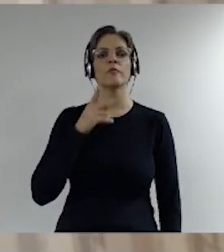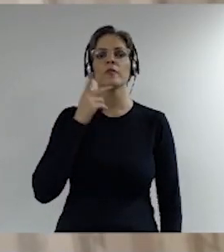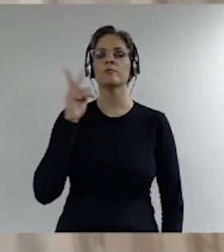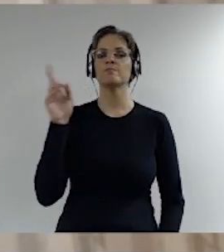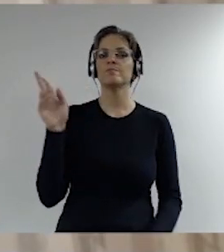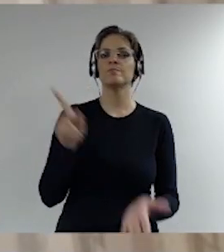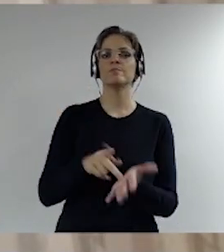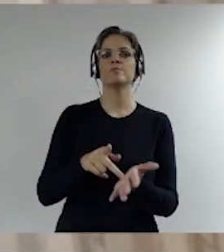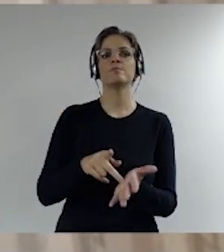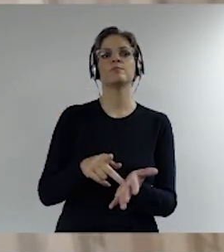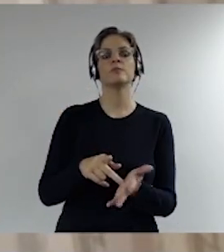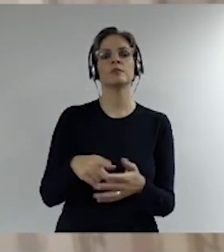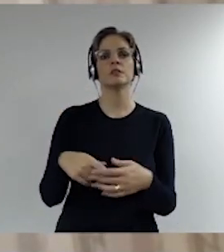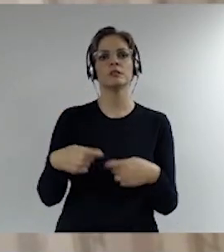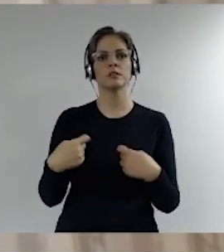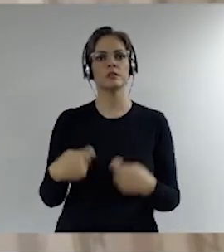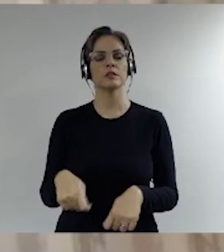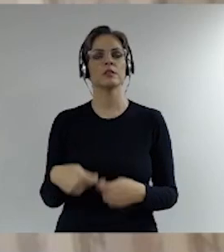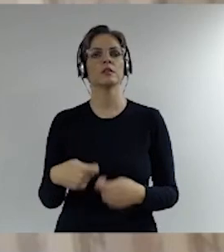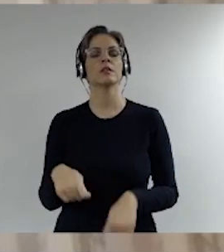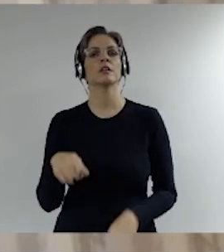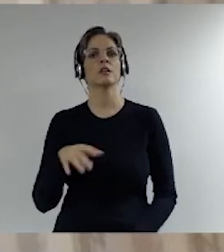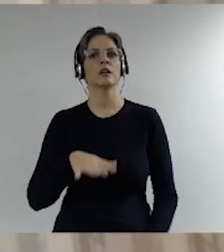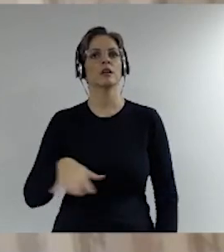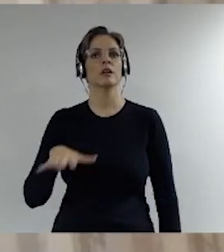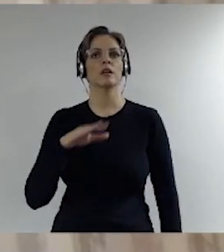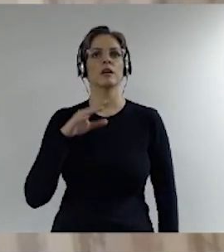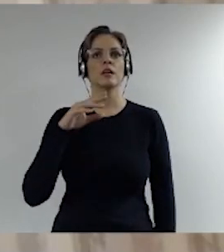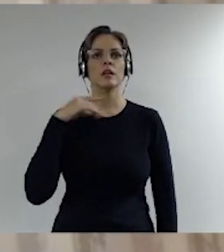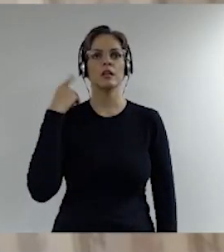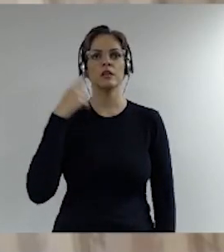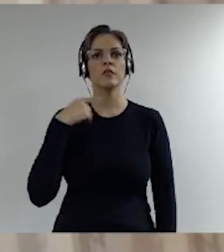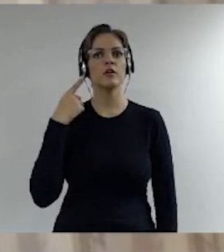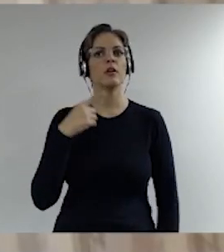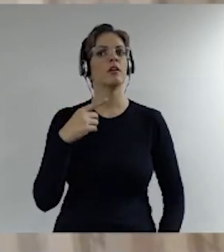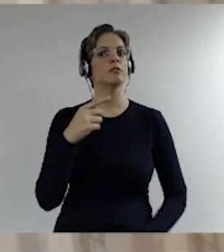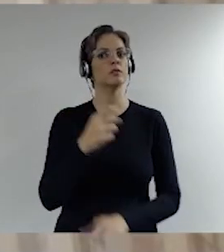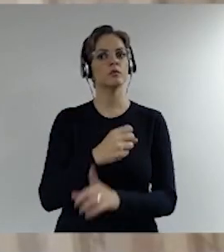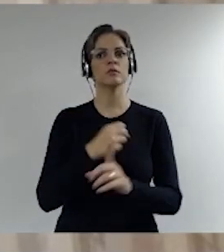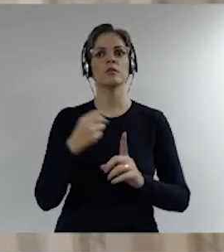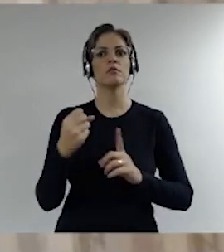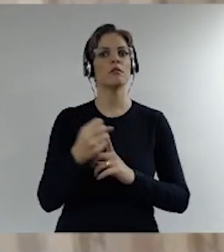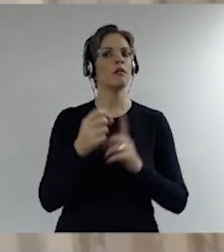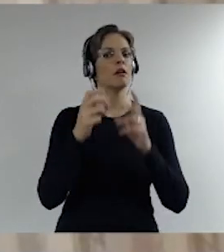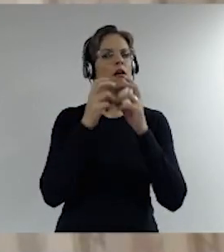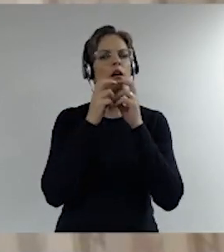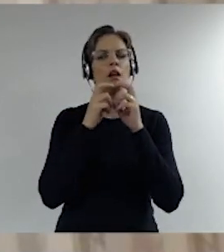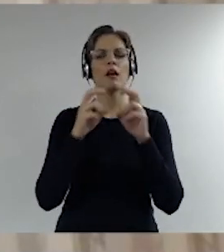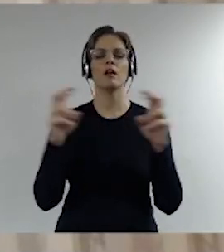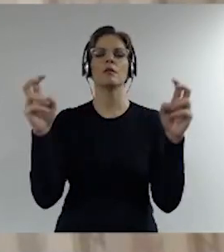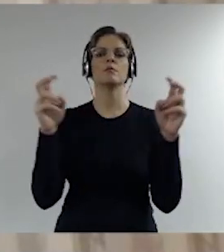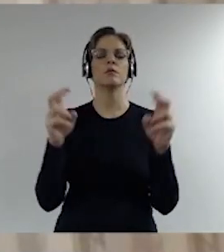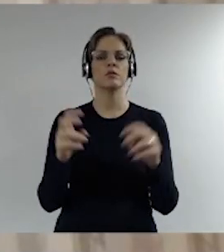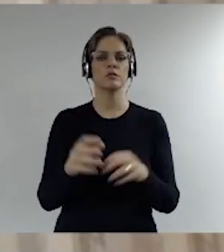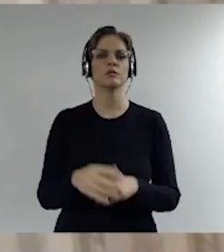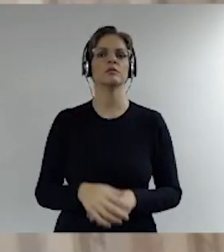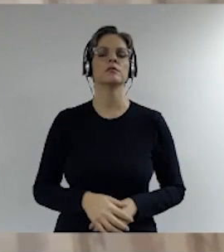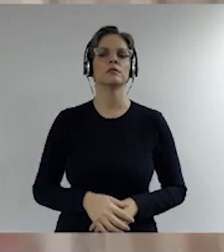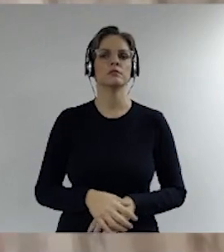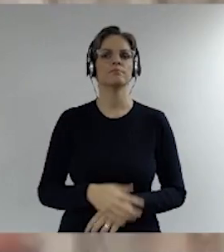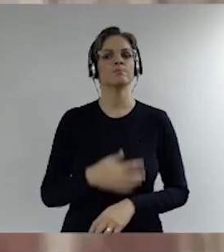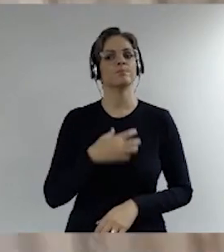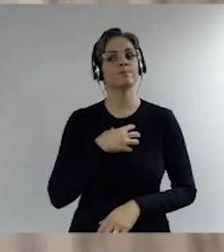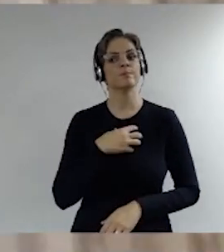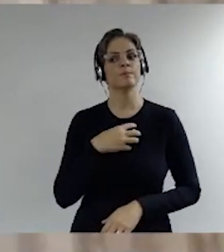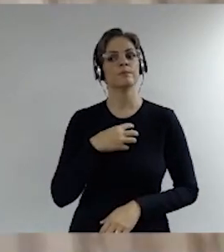mesmo. A advocacia, a sociedade clama. Só sinto no ar o momento em